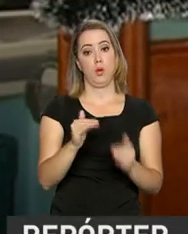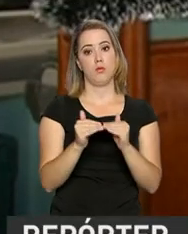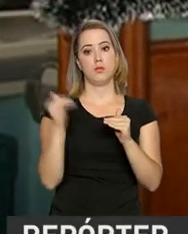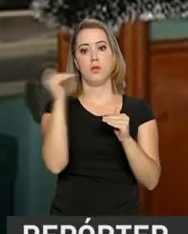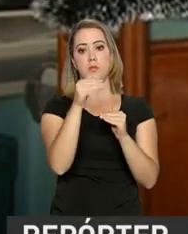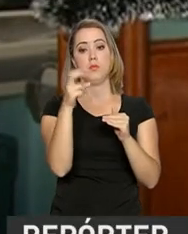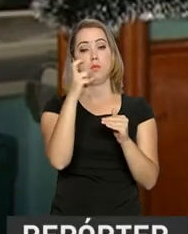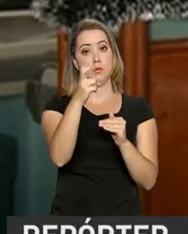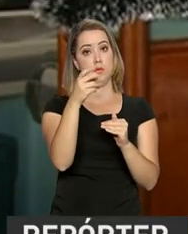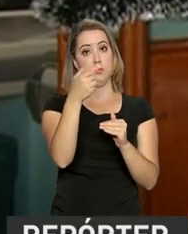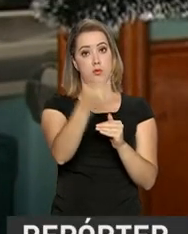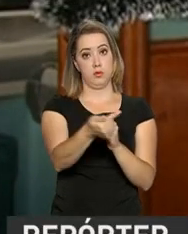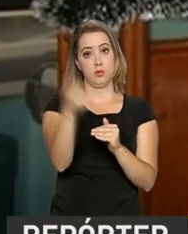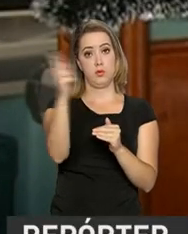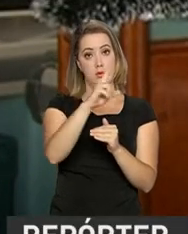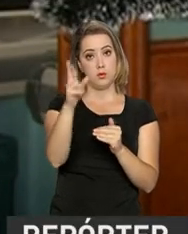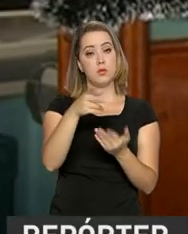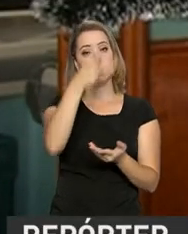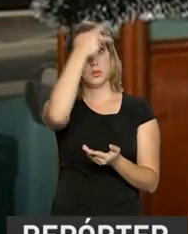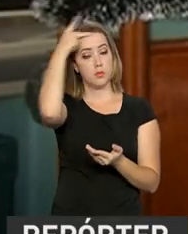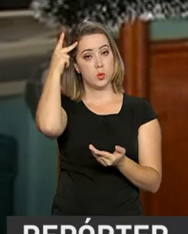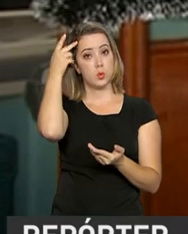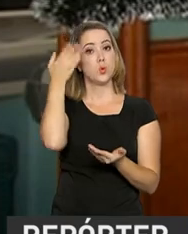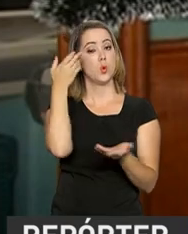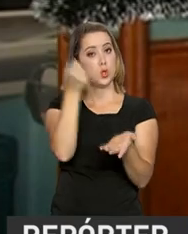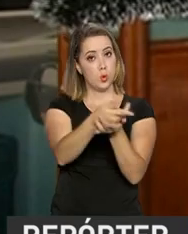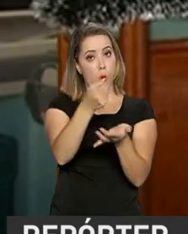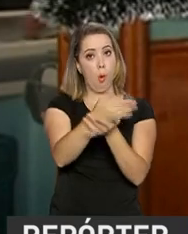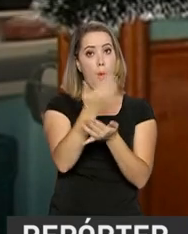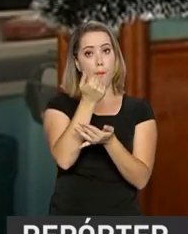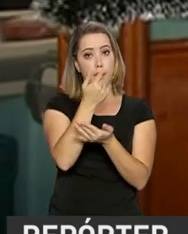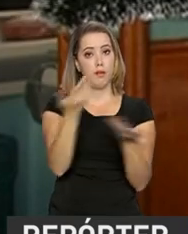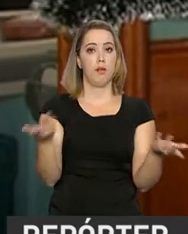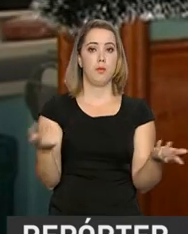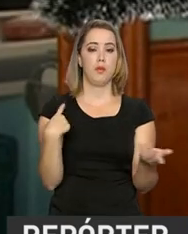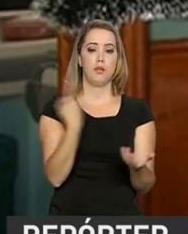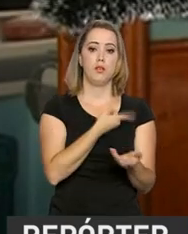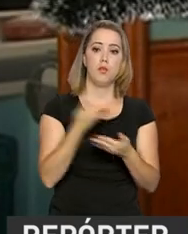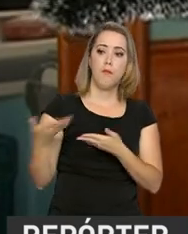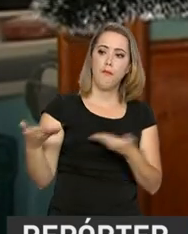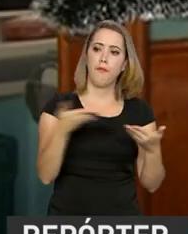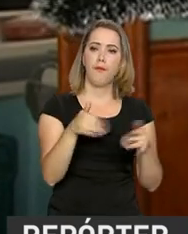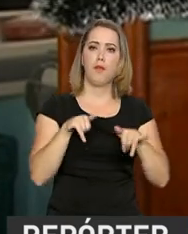salário mínimo, essas pessoas aí eles vão gastar com certeza em alimento. E gastando em alimento, eles vão vir para o